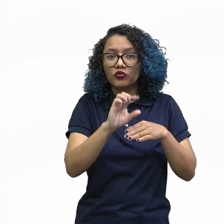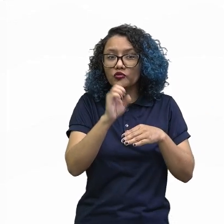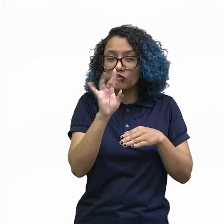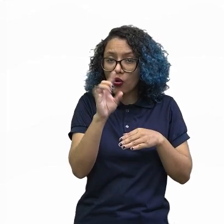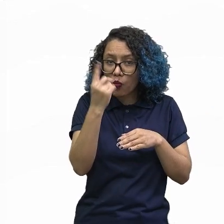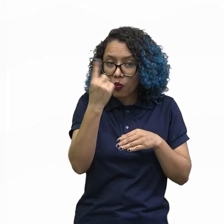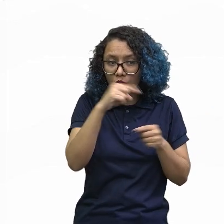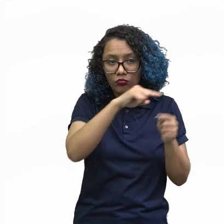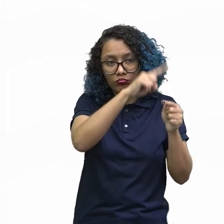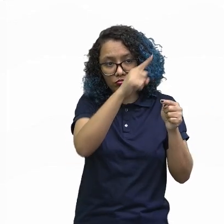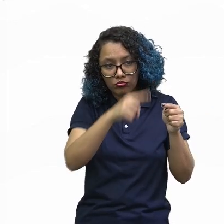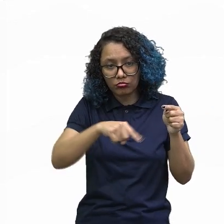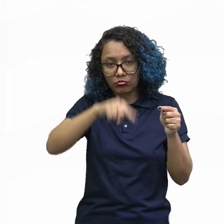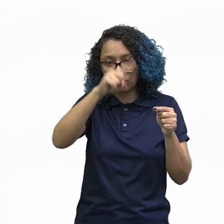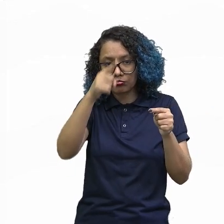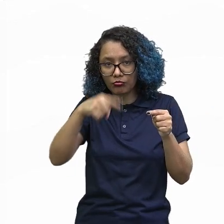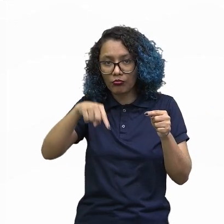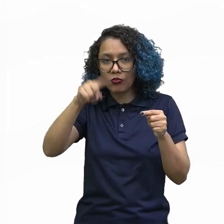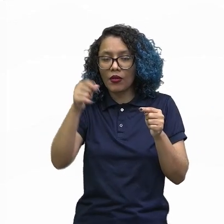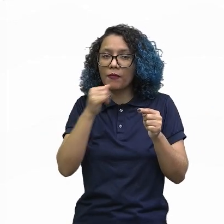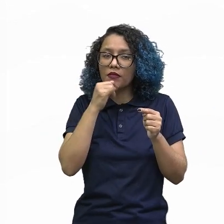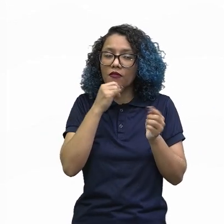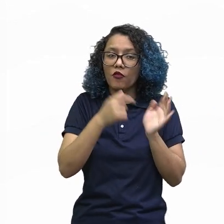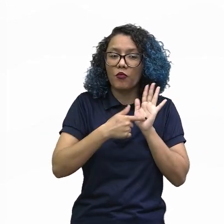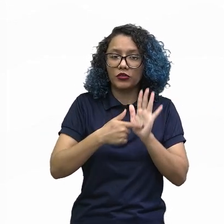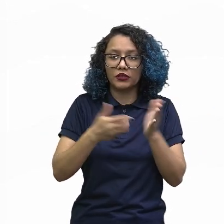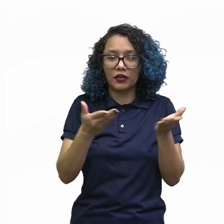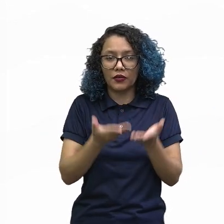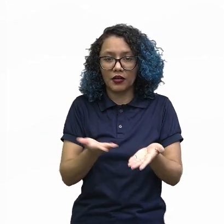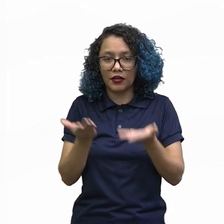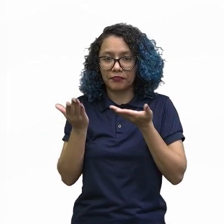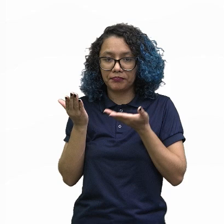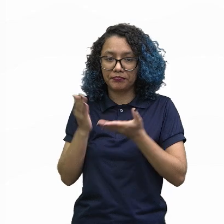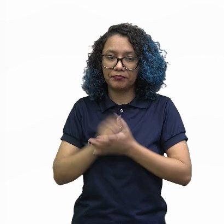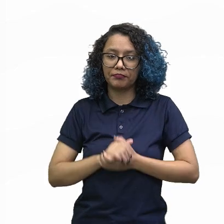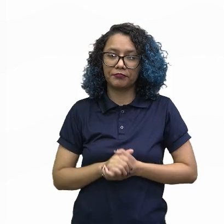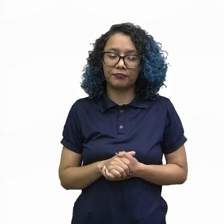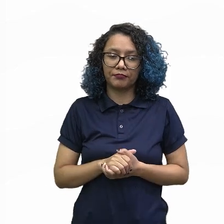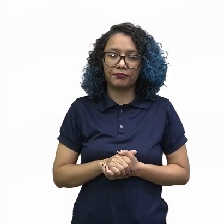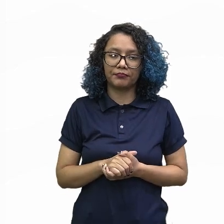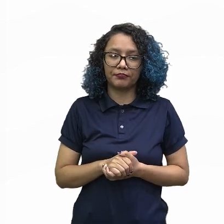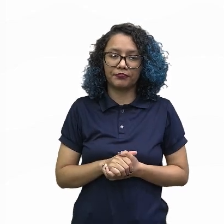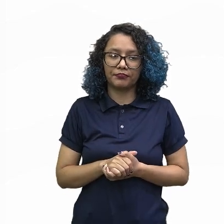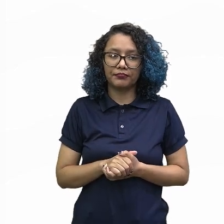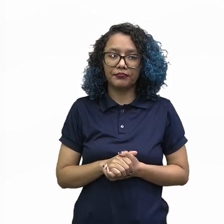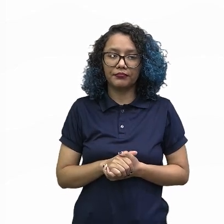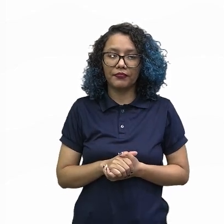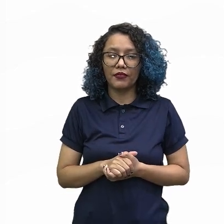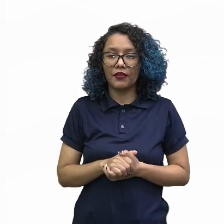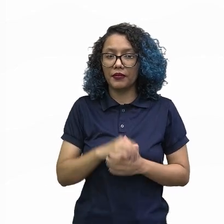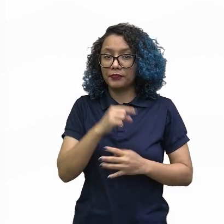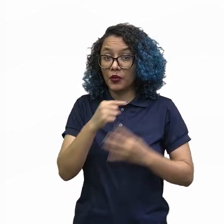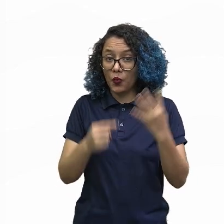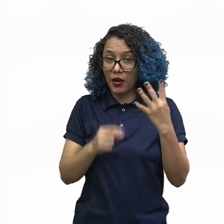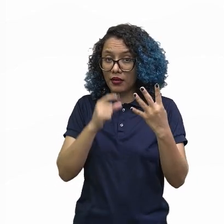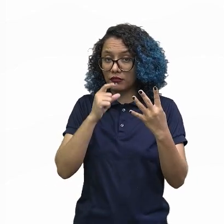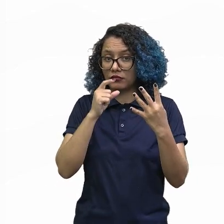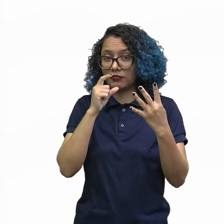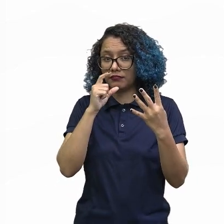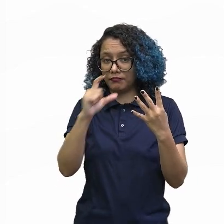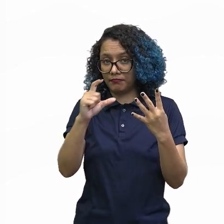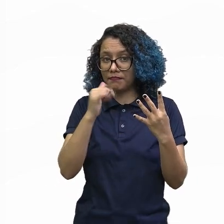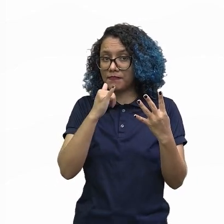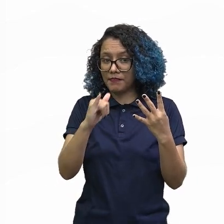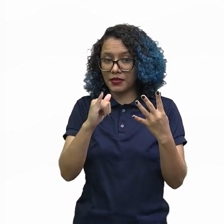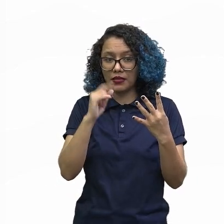um, como na ilustração. Você percebe aí na nossa figura, 4 pilhas, 4 geradores de